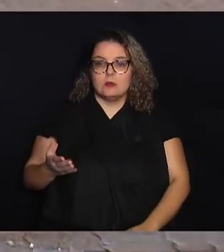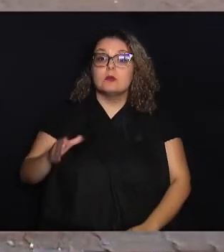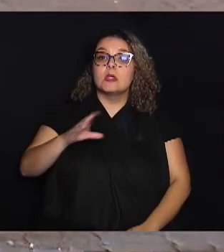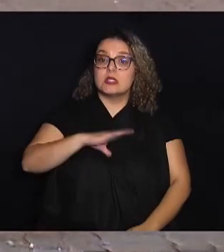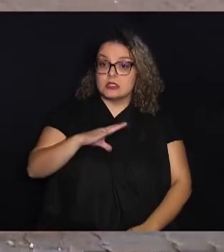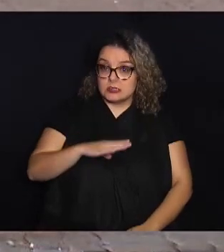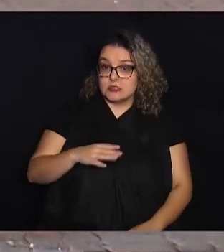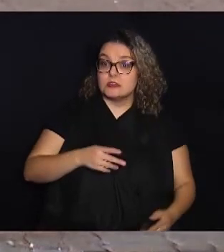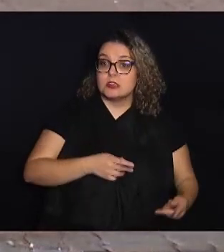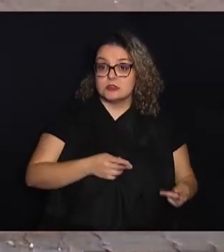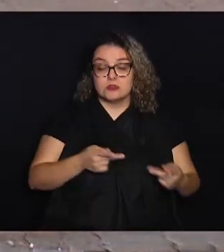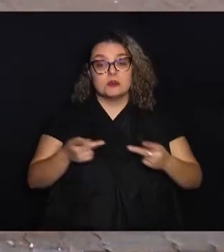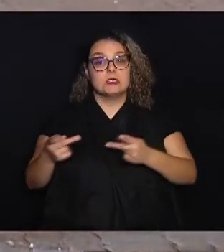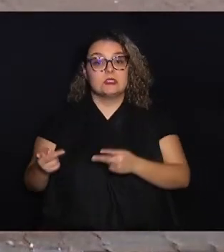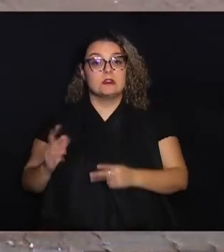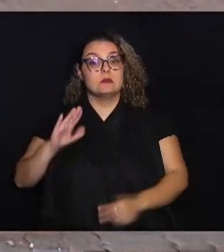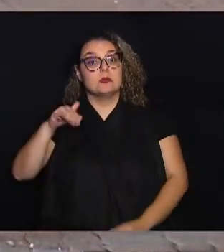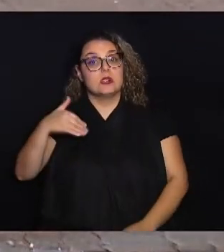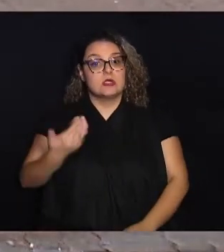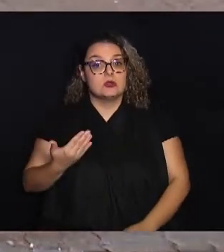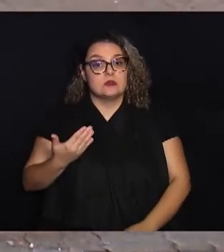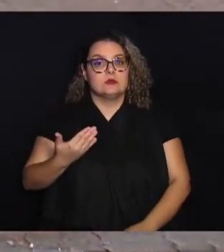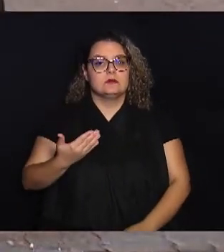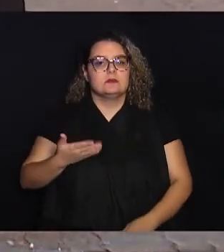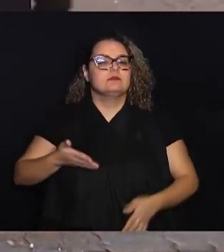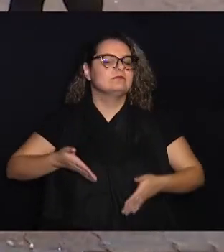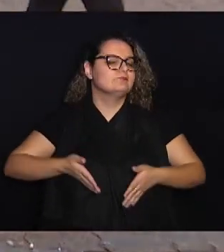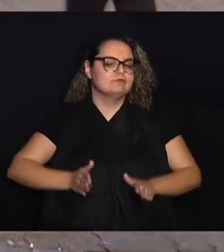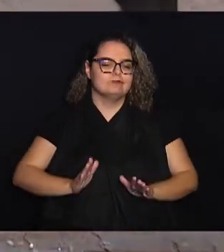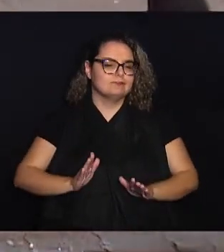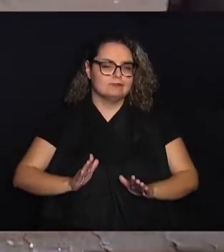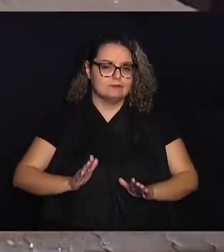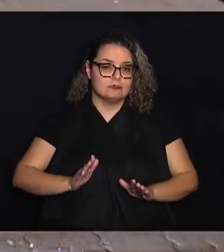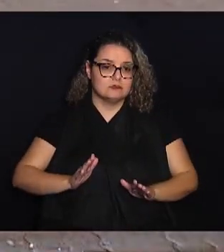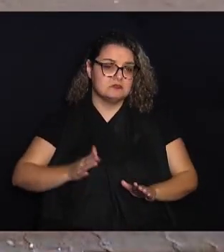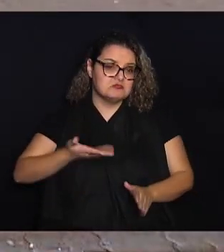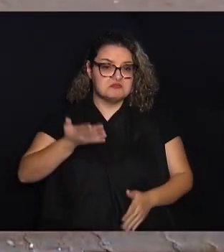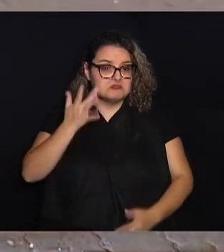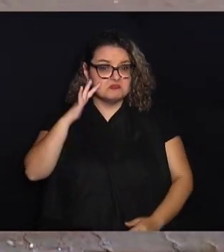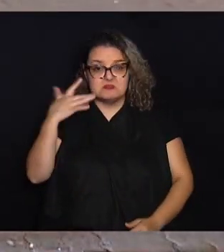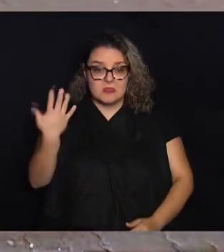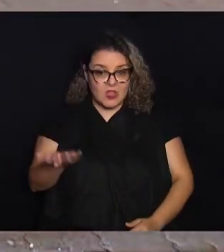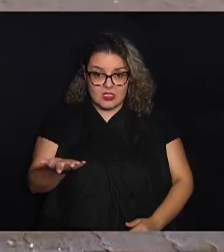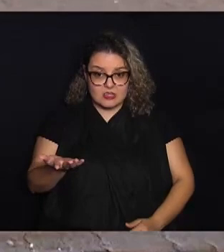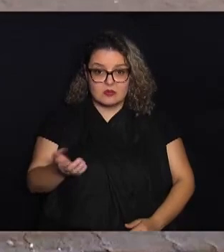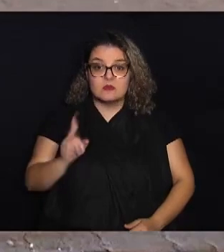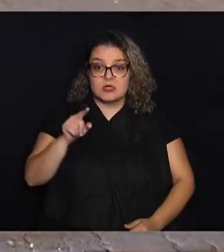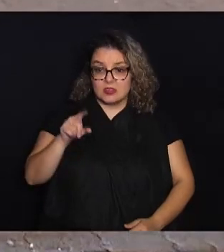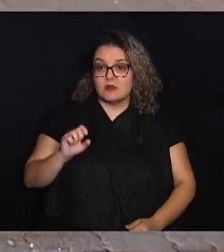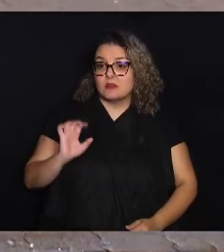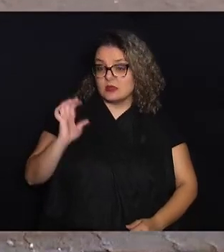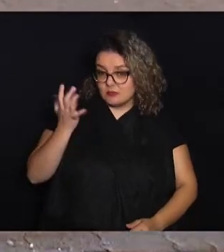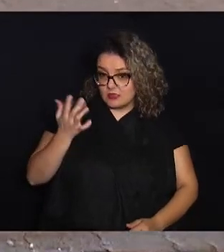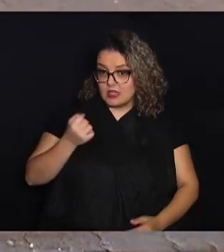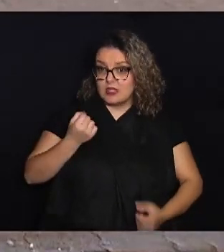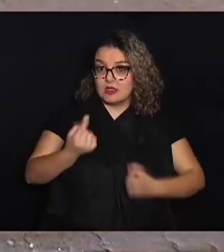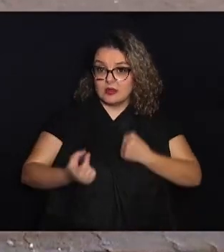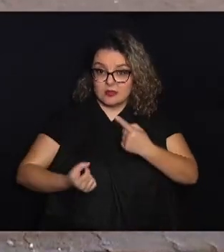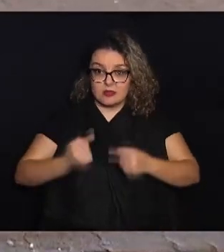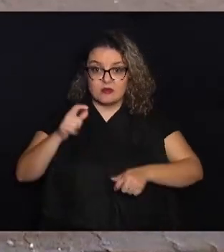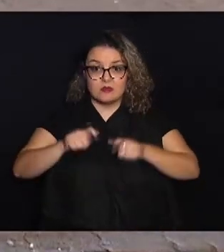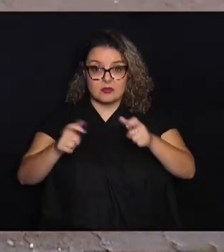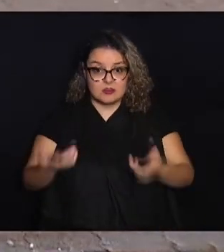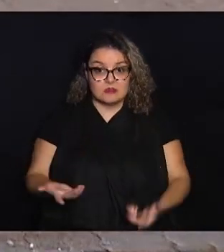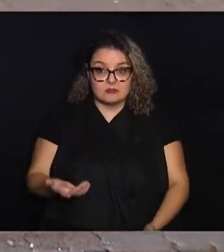vai visitar. Mas quando a gente nasceu, geralmente passa batido e foi o que aconteceu. A gente conversou com algumas pessoas e